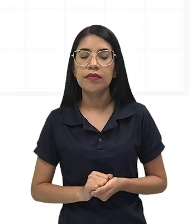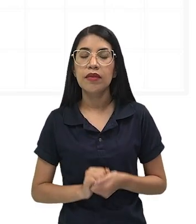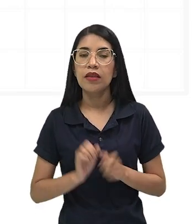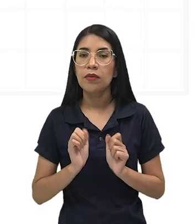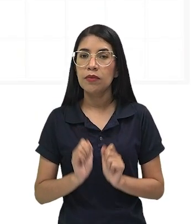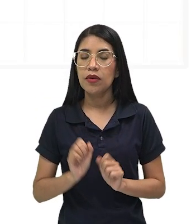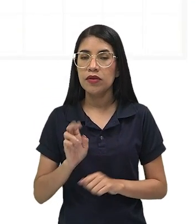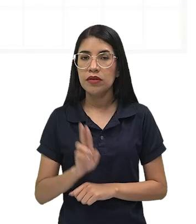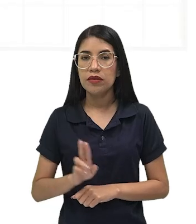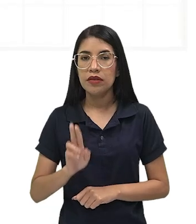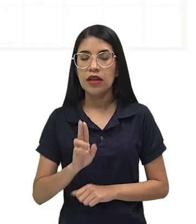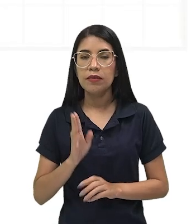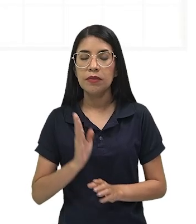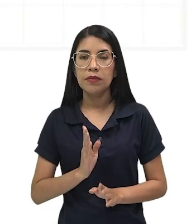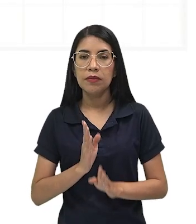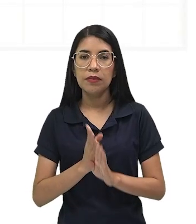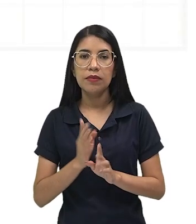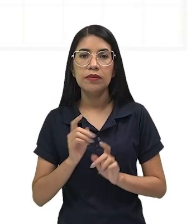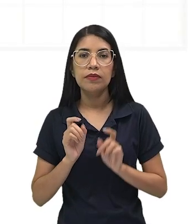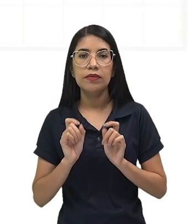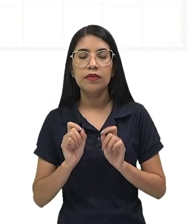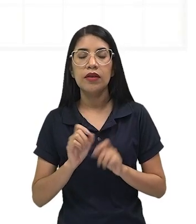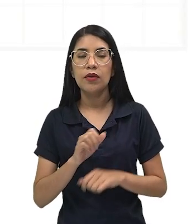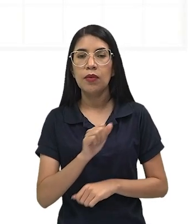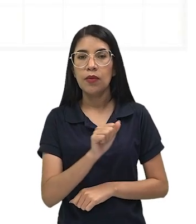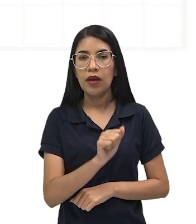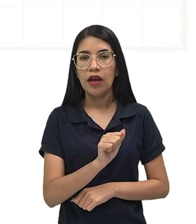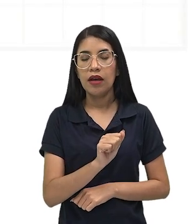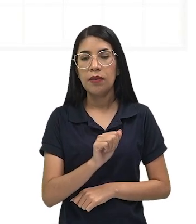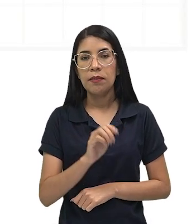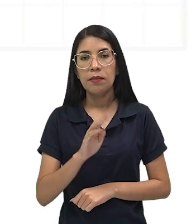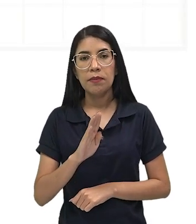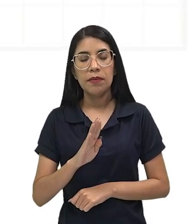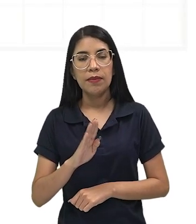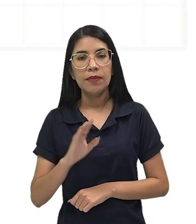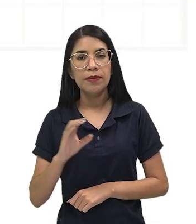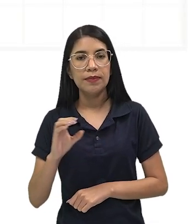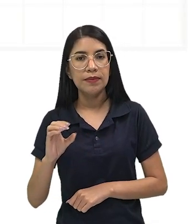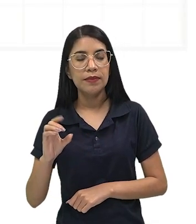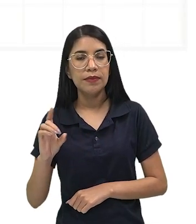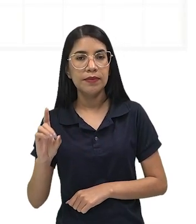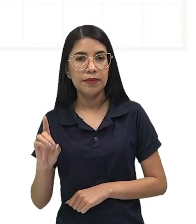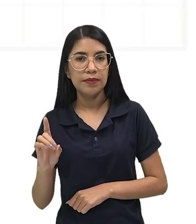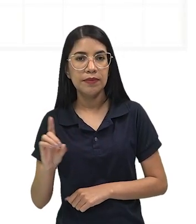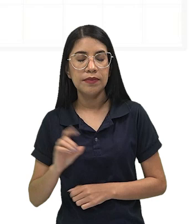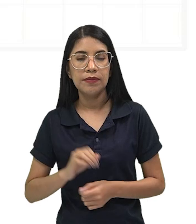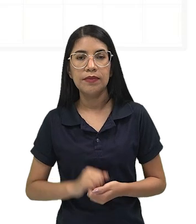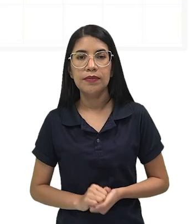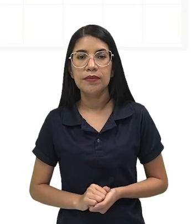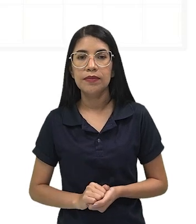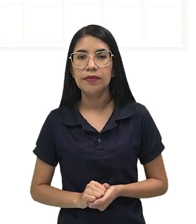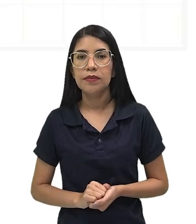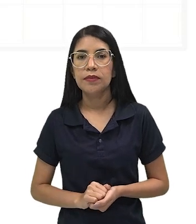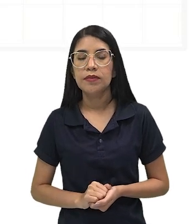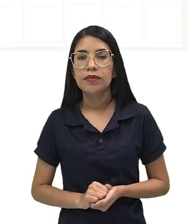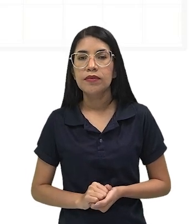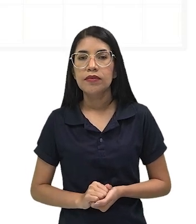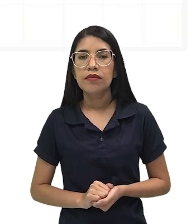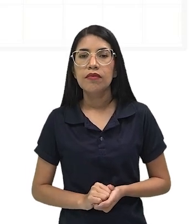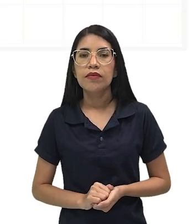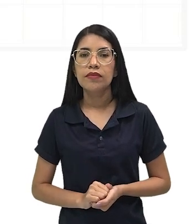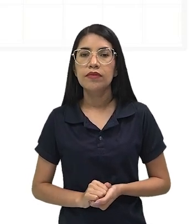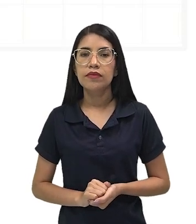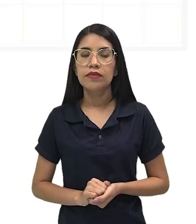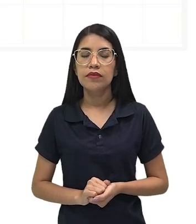serve para você determinar ou A, ou B, ou